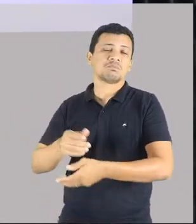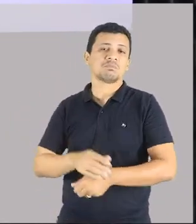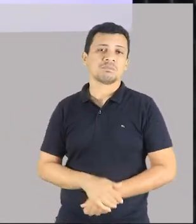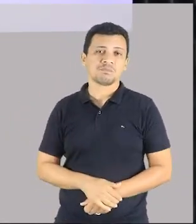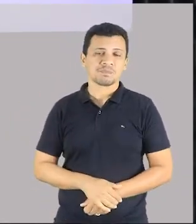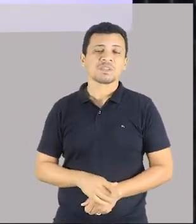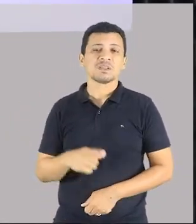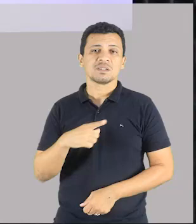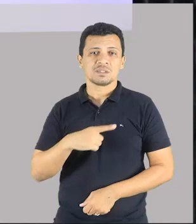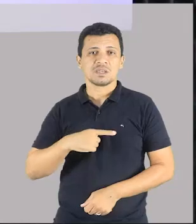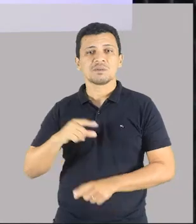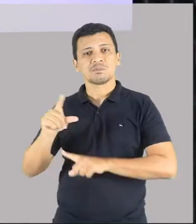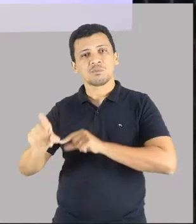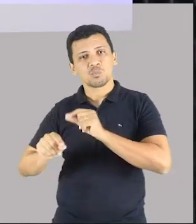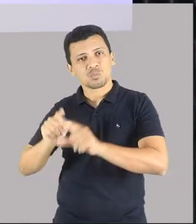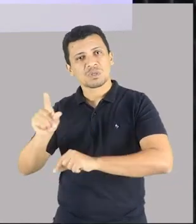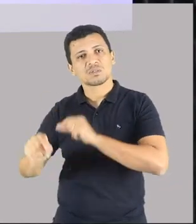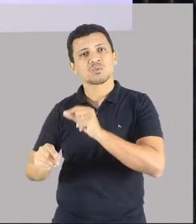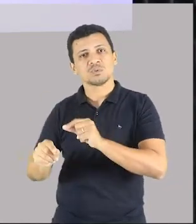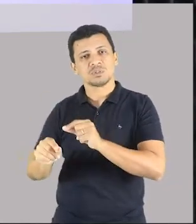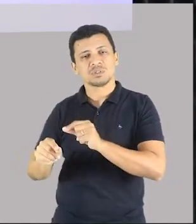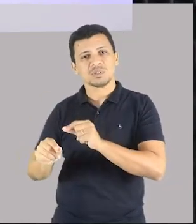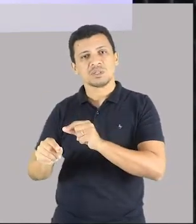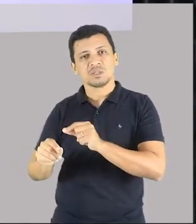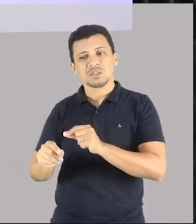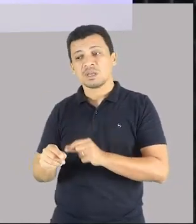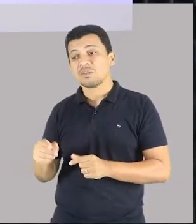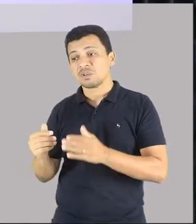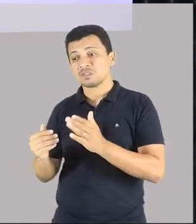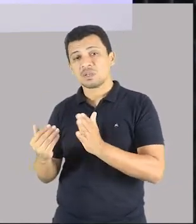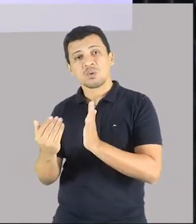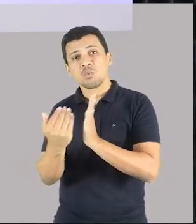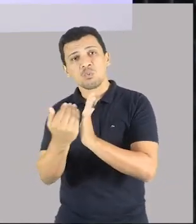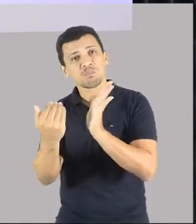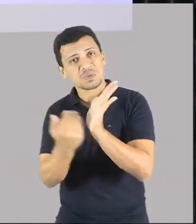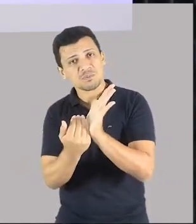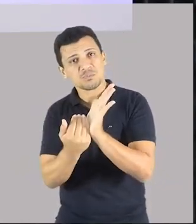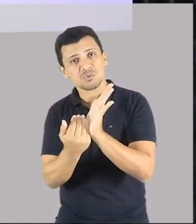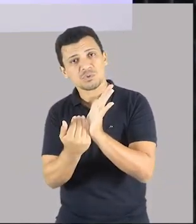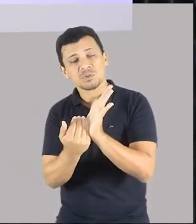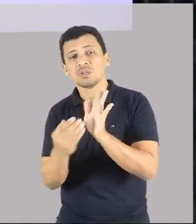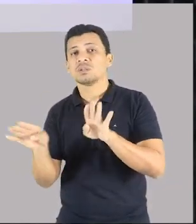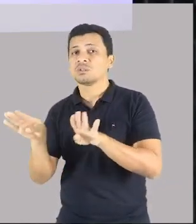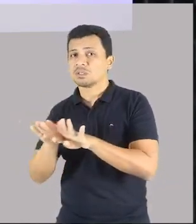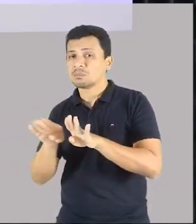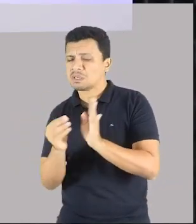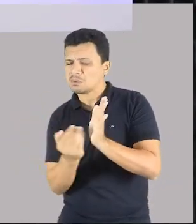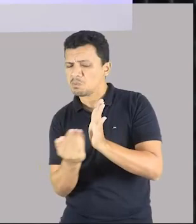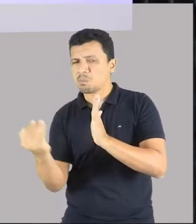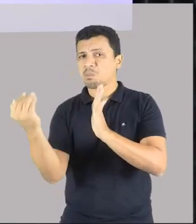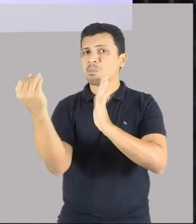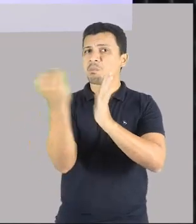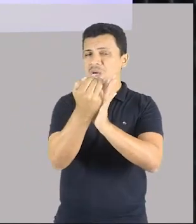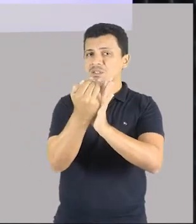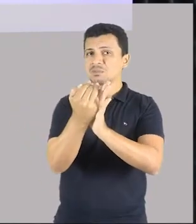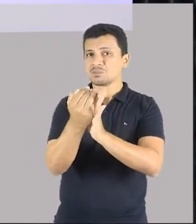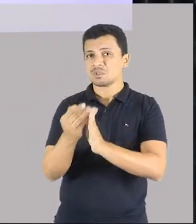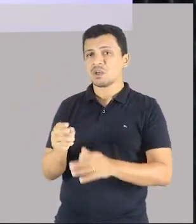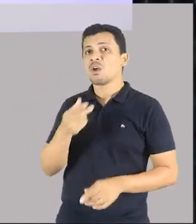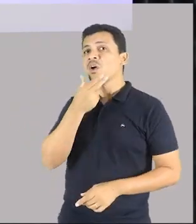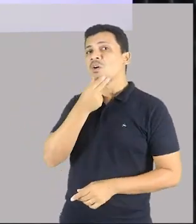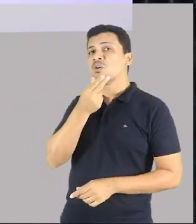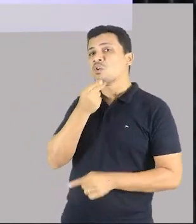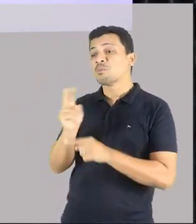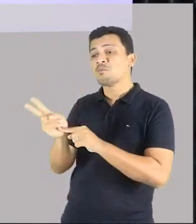Há uma margem de escolha, não é bem determinado. Ele vai dizer o mínimo, a legislação traz o mínimo, traz o máximo, e o fiscal,